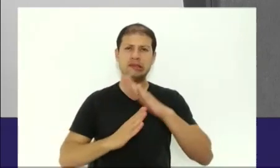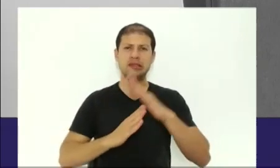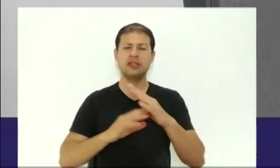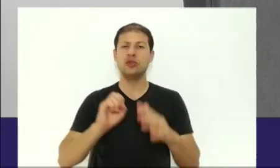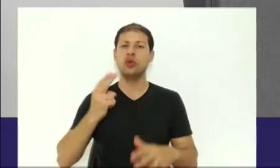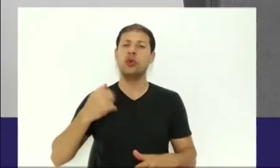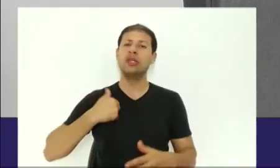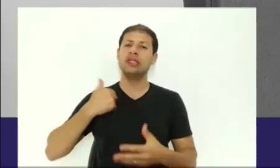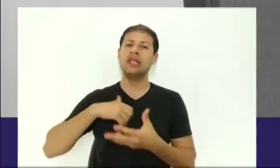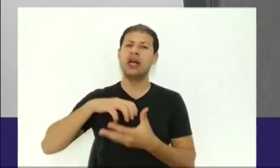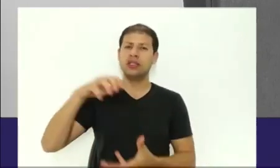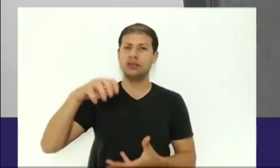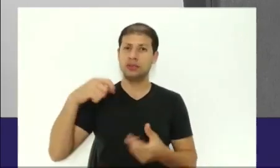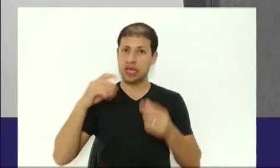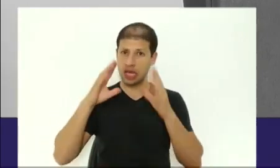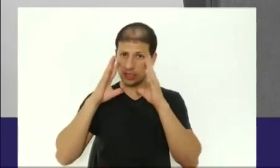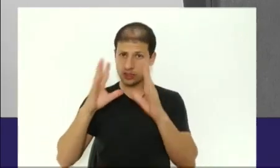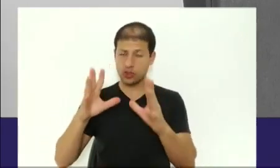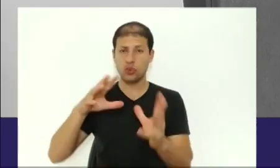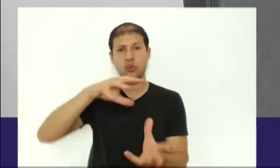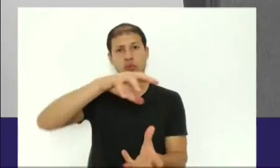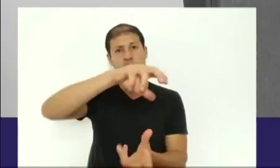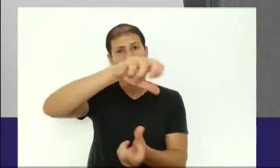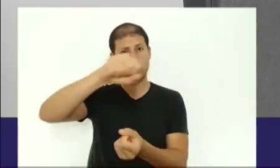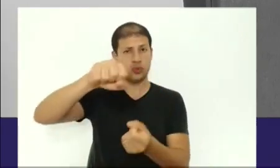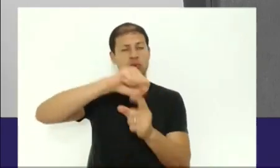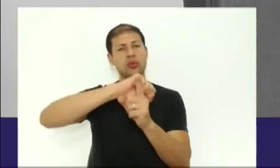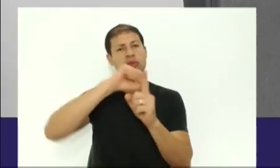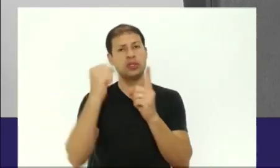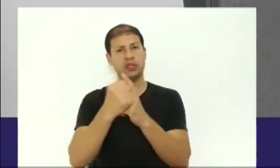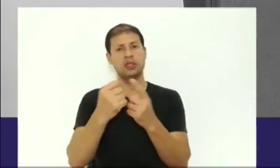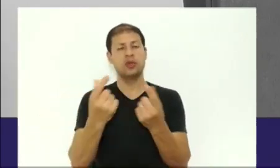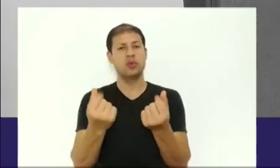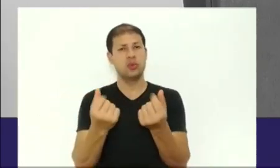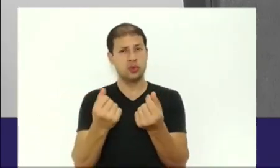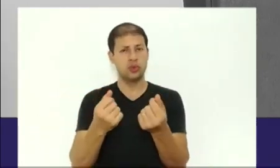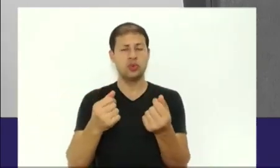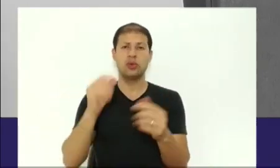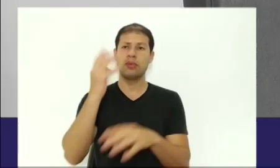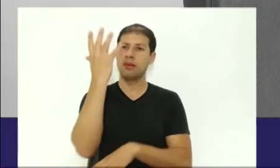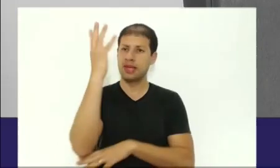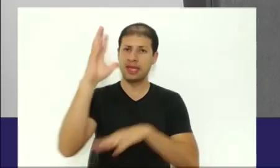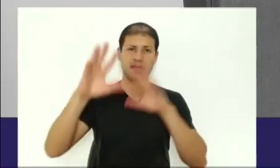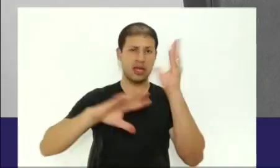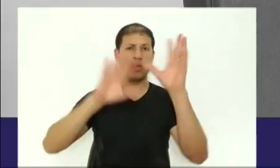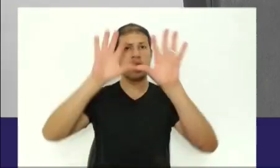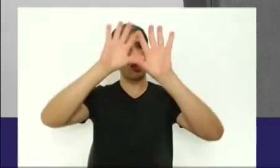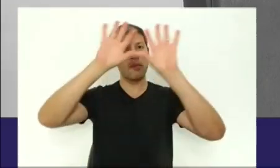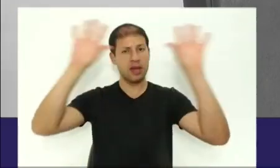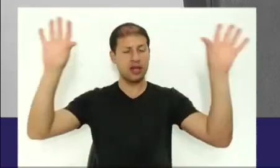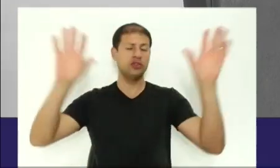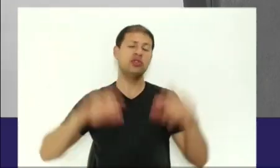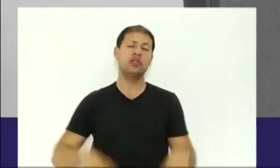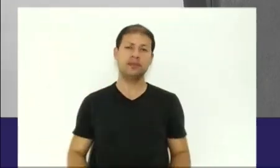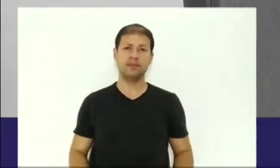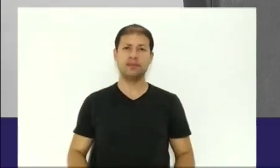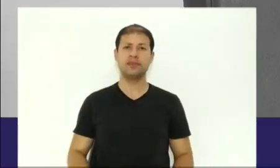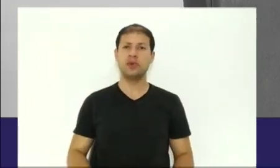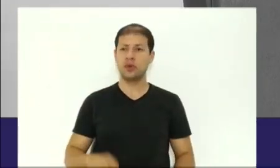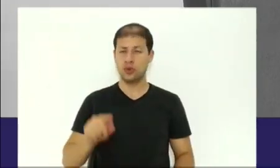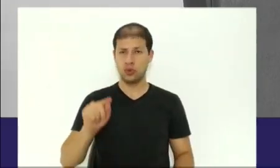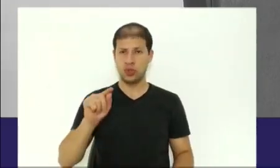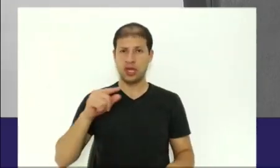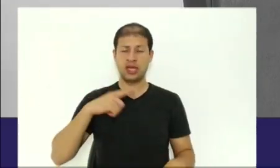ter atenção à sustentabilidade social, econômica, ambiental e climática, com preferência por fontes de